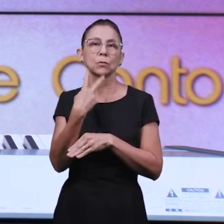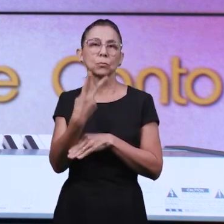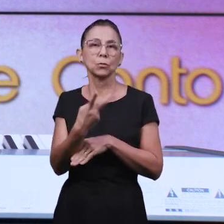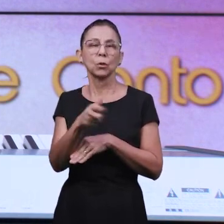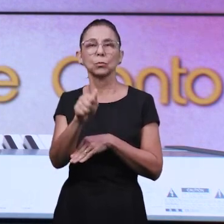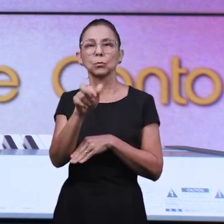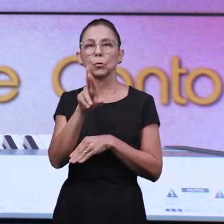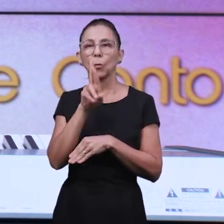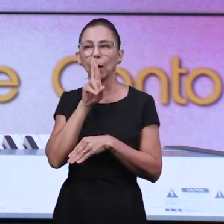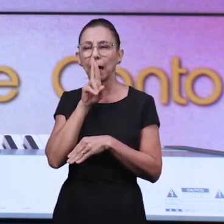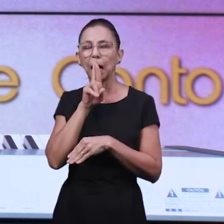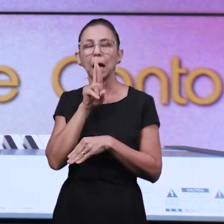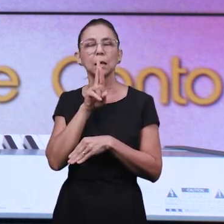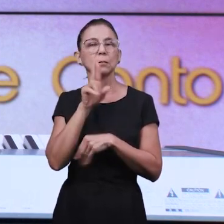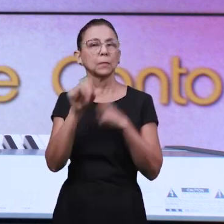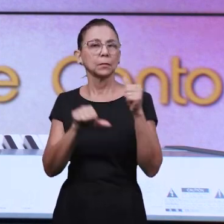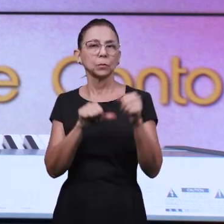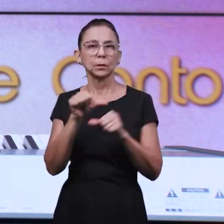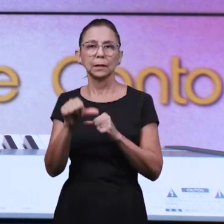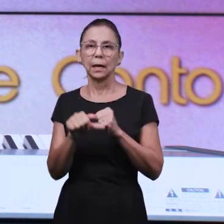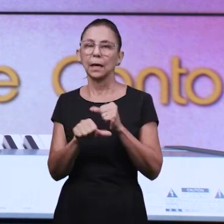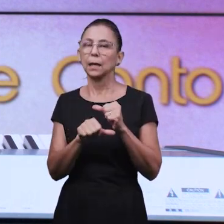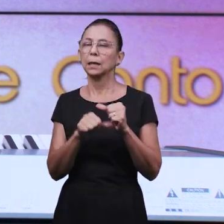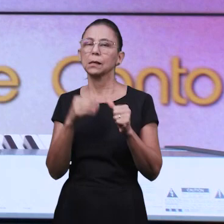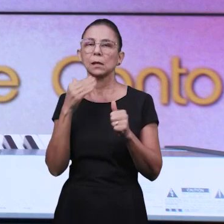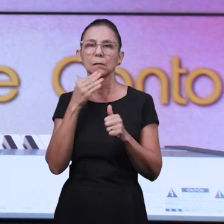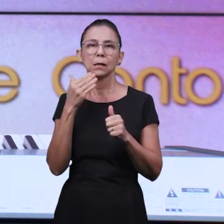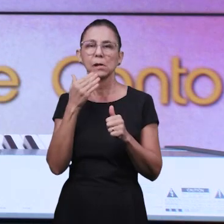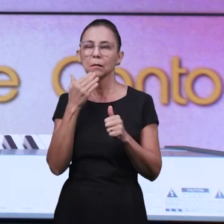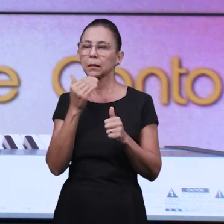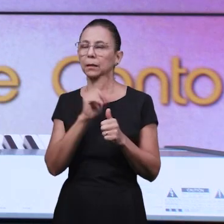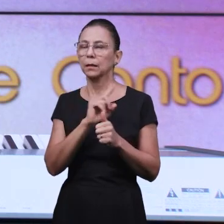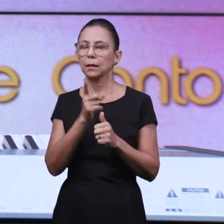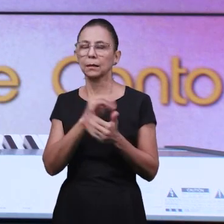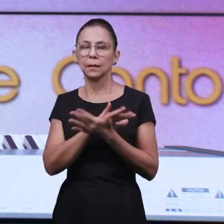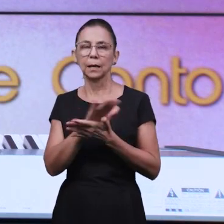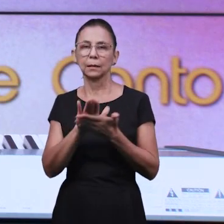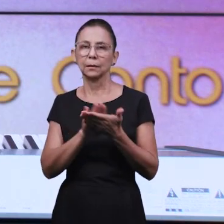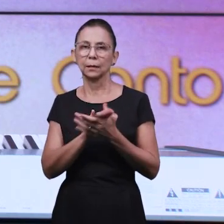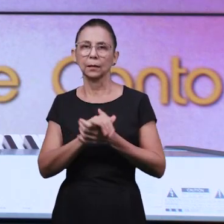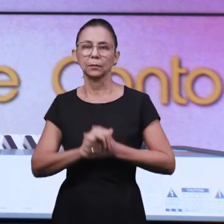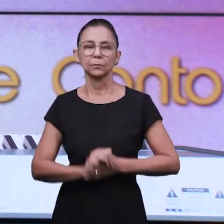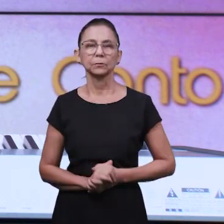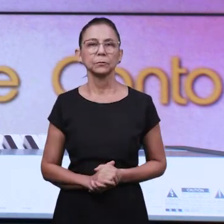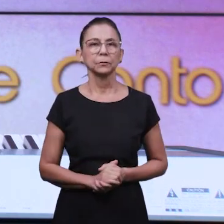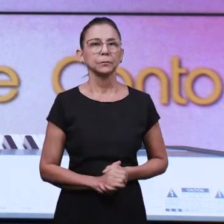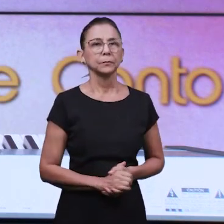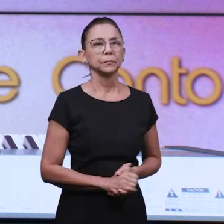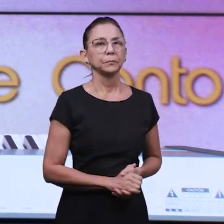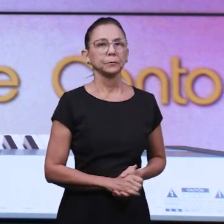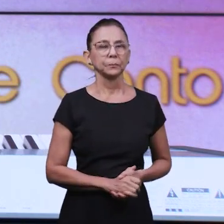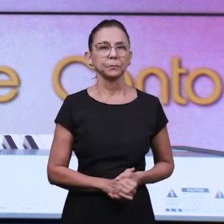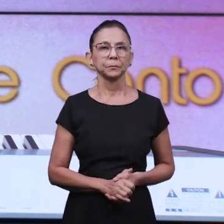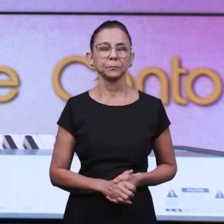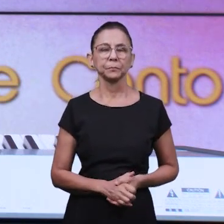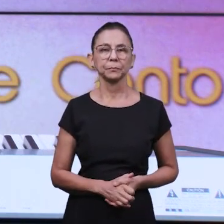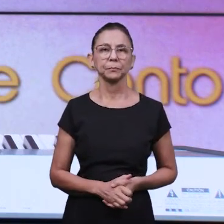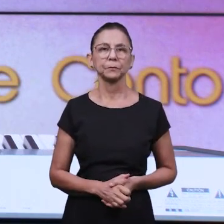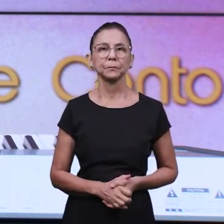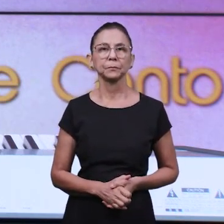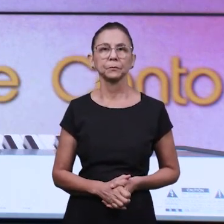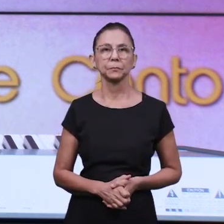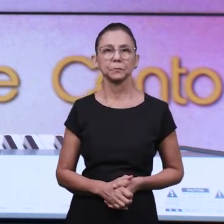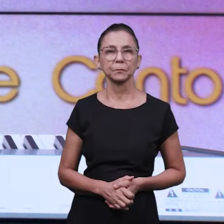interferir, a respiração não vai interferir na qualidade do texto, no sentido do